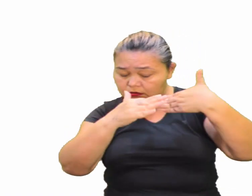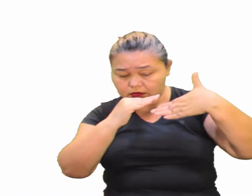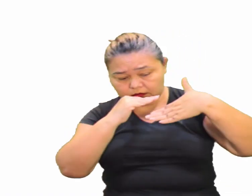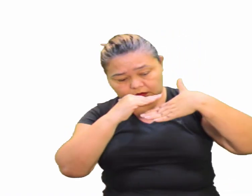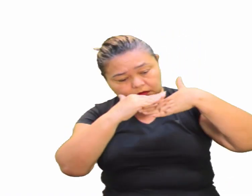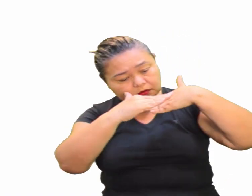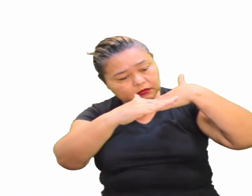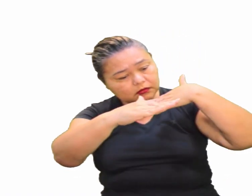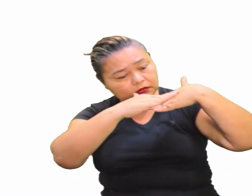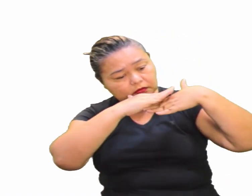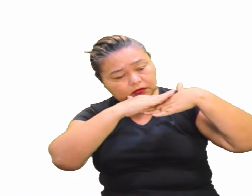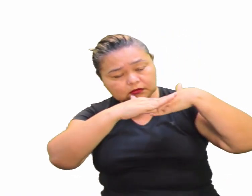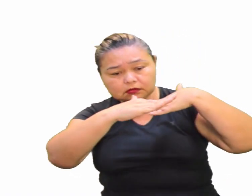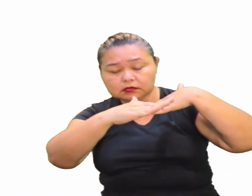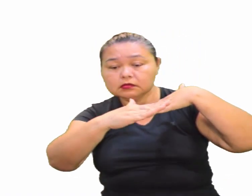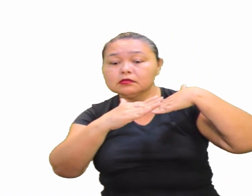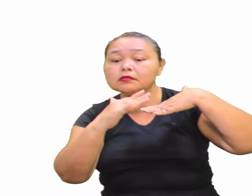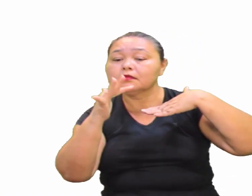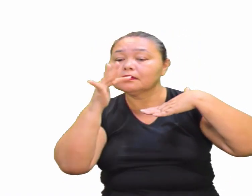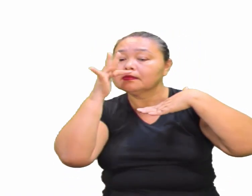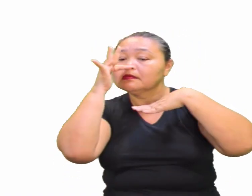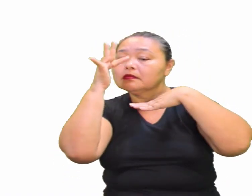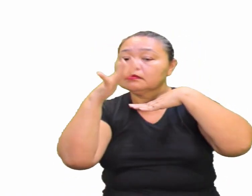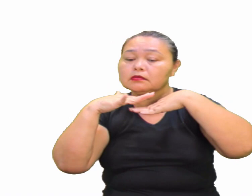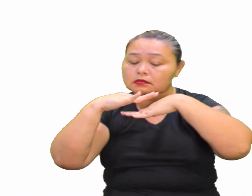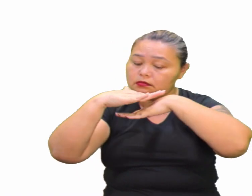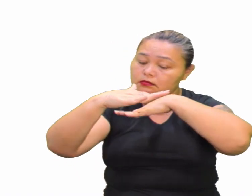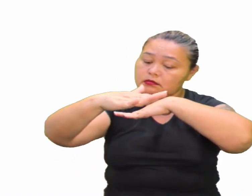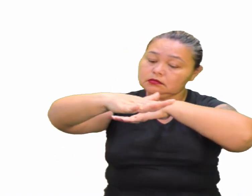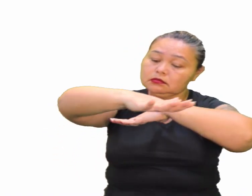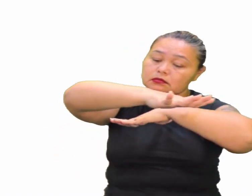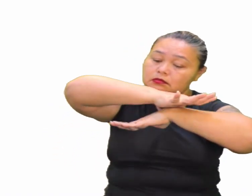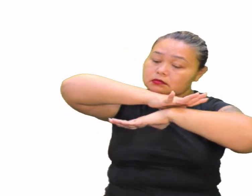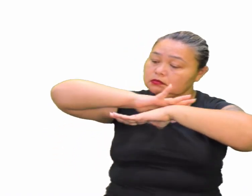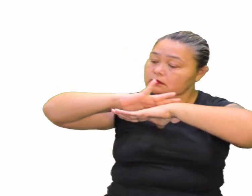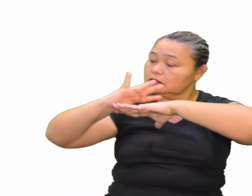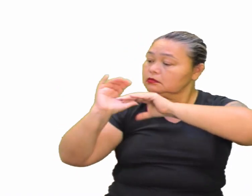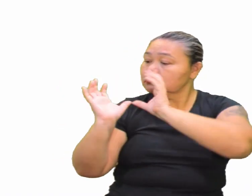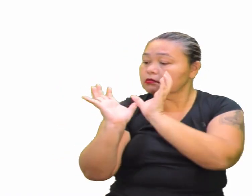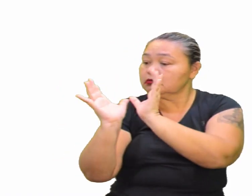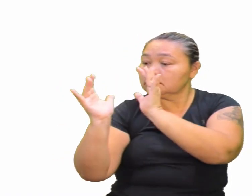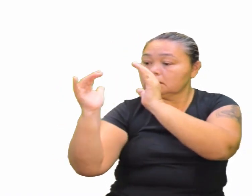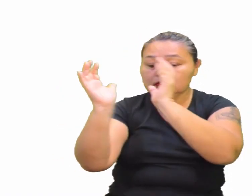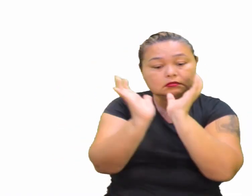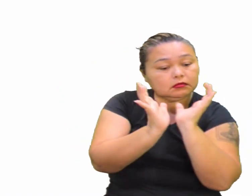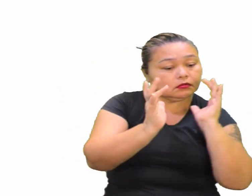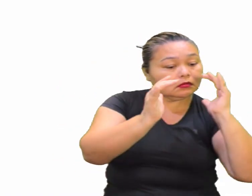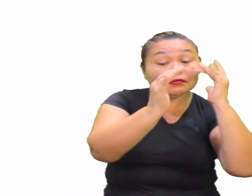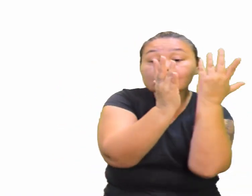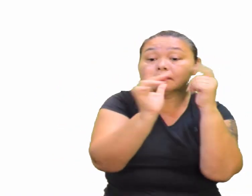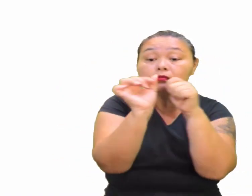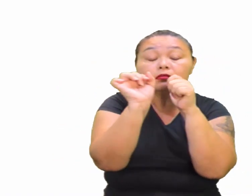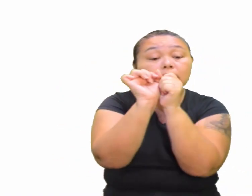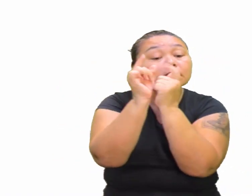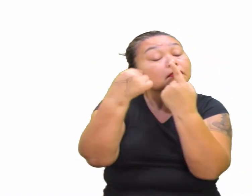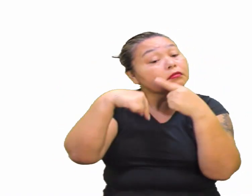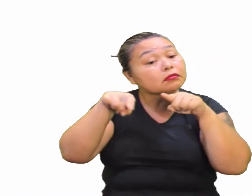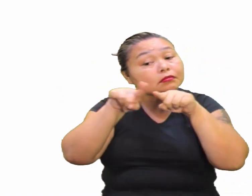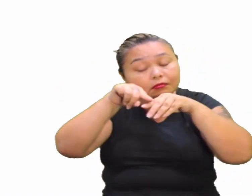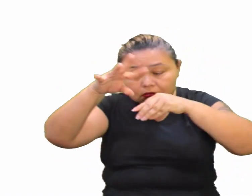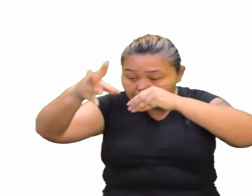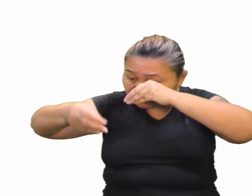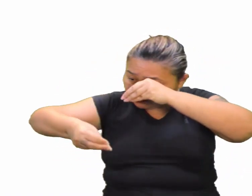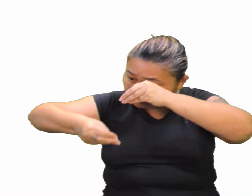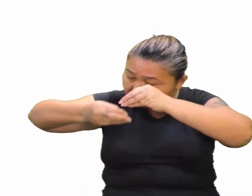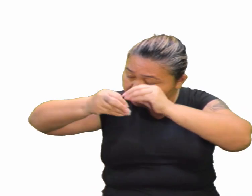cobertura vegetal florística, das espécies arbóreas, arbustivas, e junto vem também a